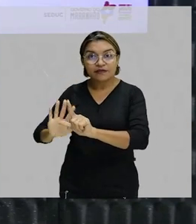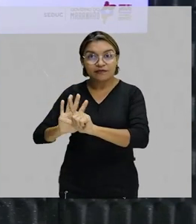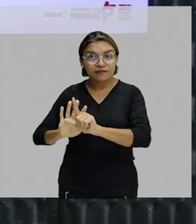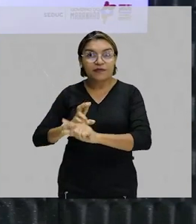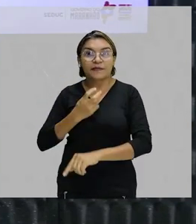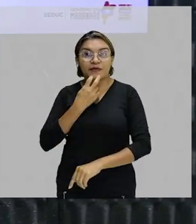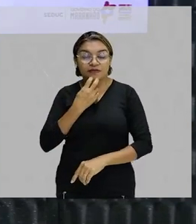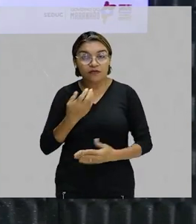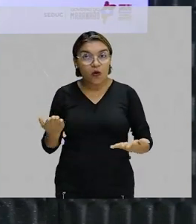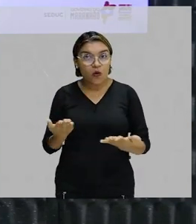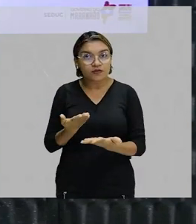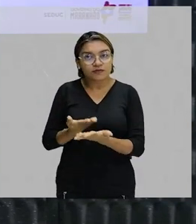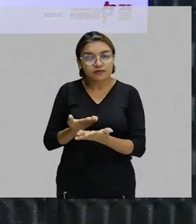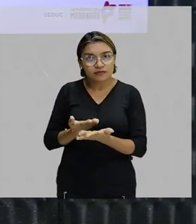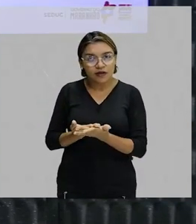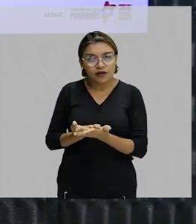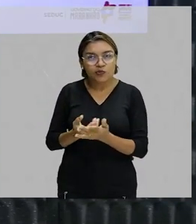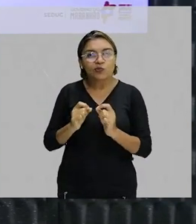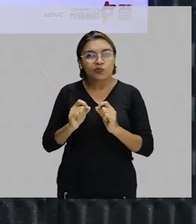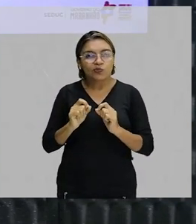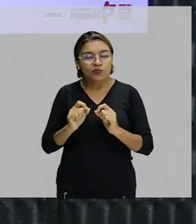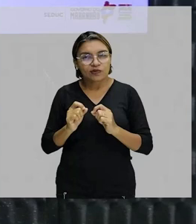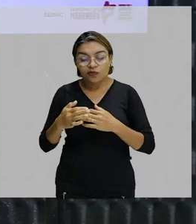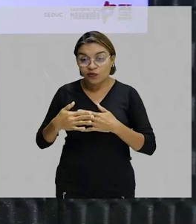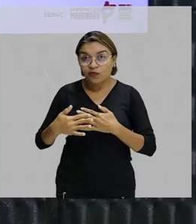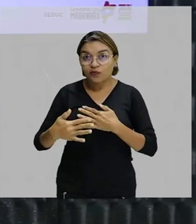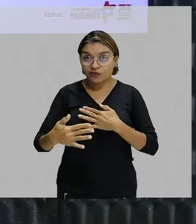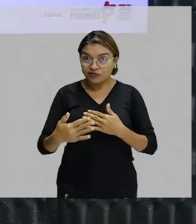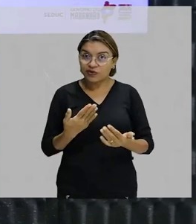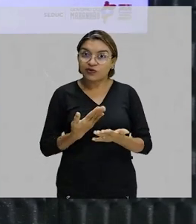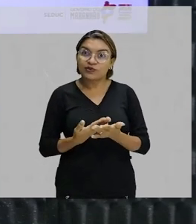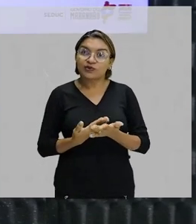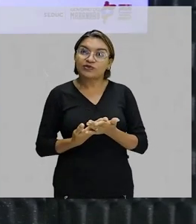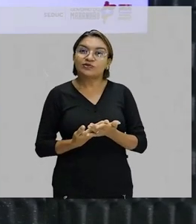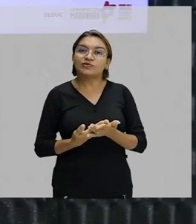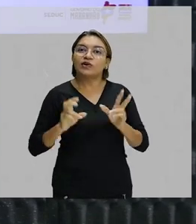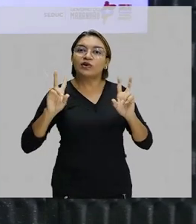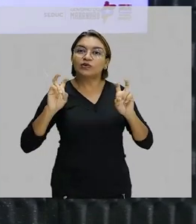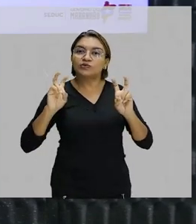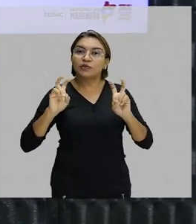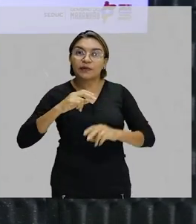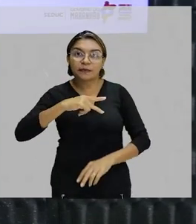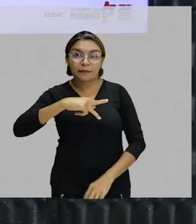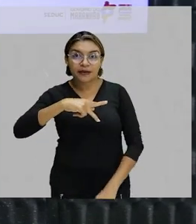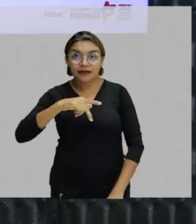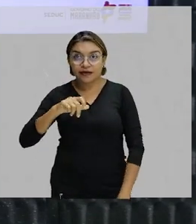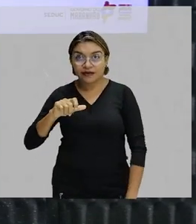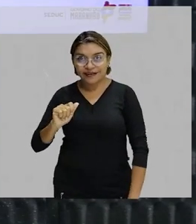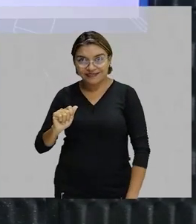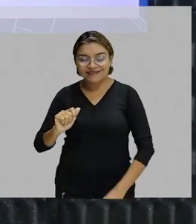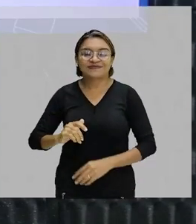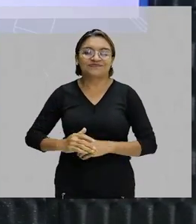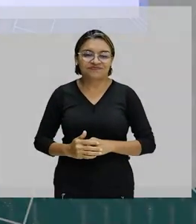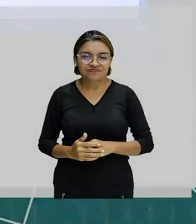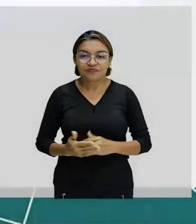e na aula de hoje nós vamos dar continuidade ao nosso estudo sobre as progressões aritméticas no caso